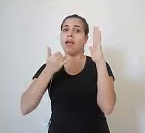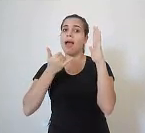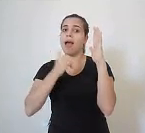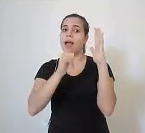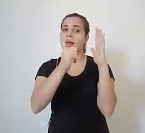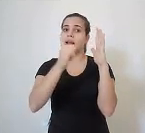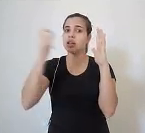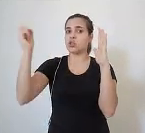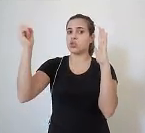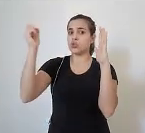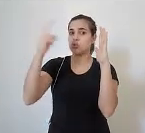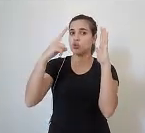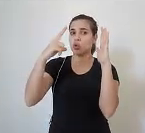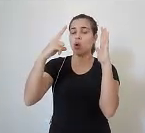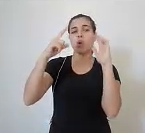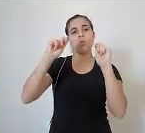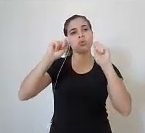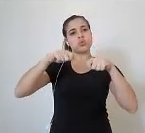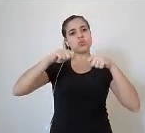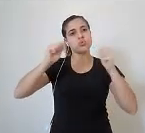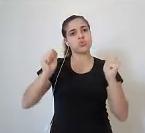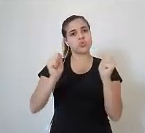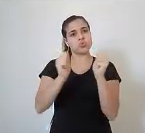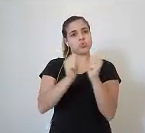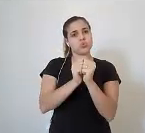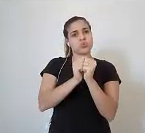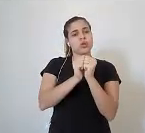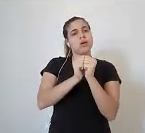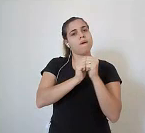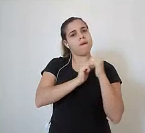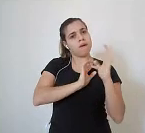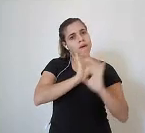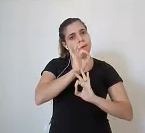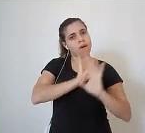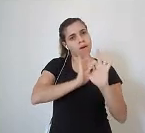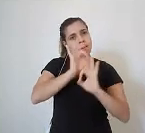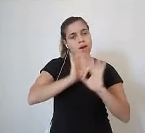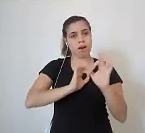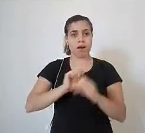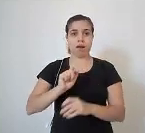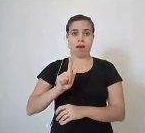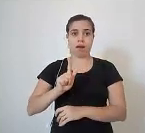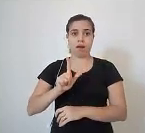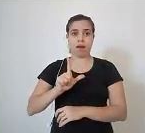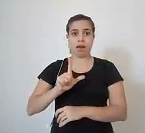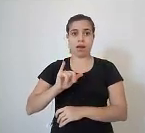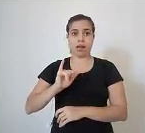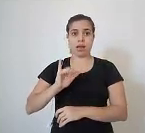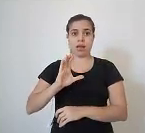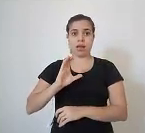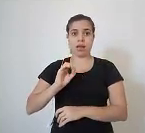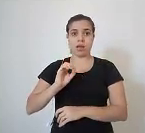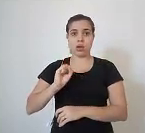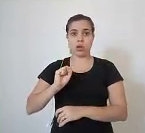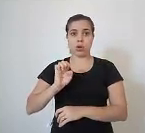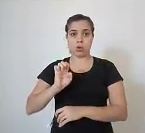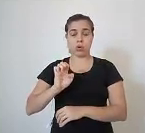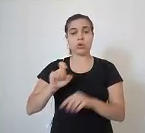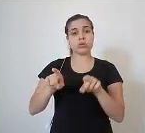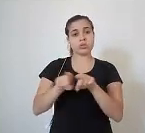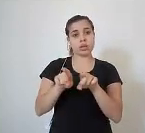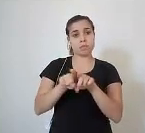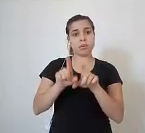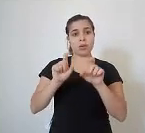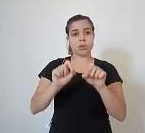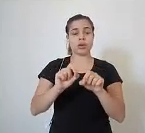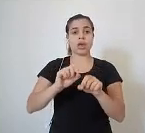de luz, né? Sendo essa fonte de energia para juntar aí as moléculas e formar uma molécula